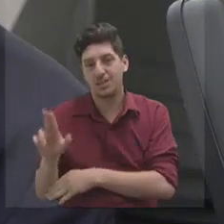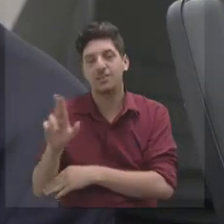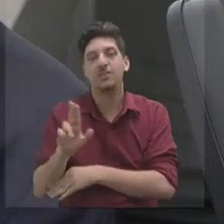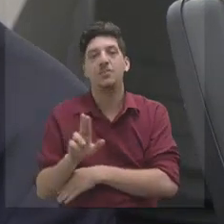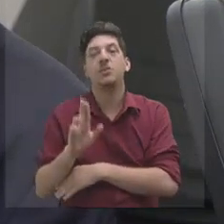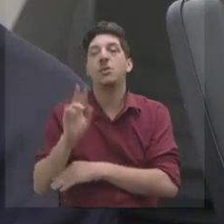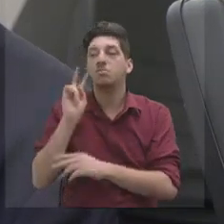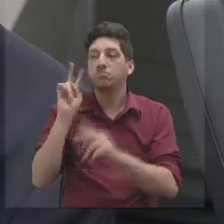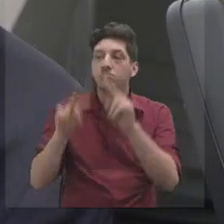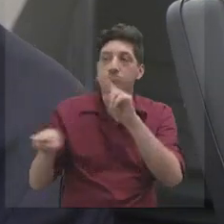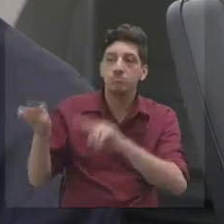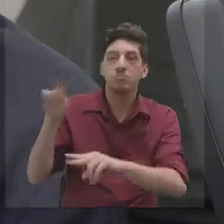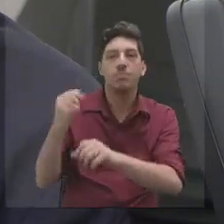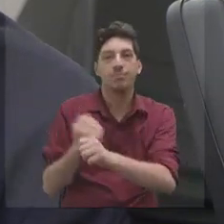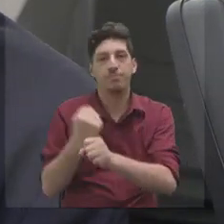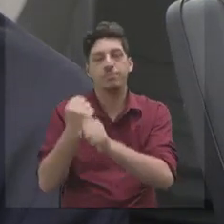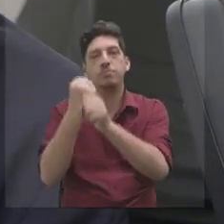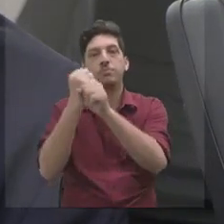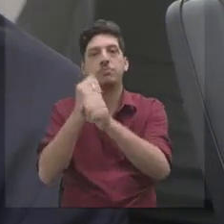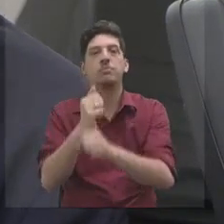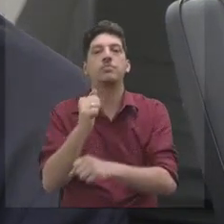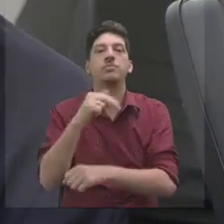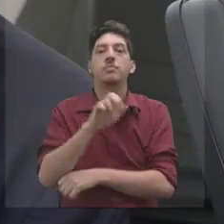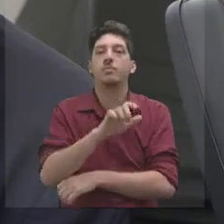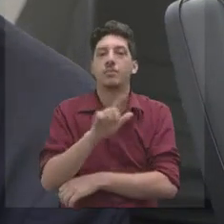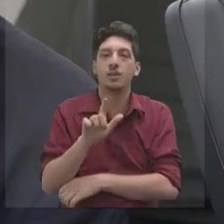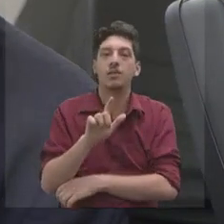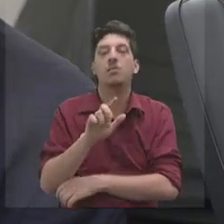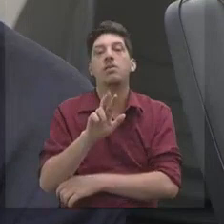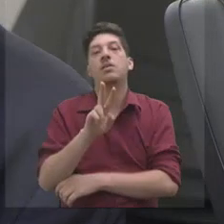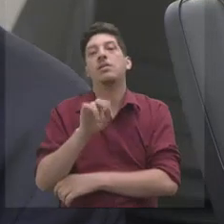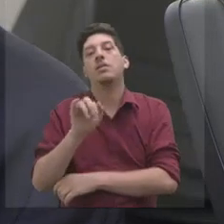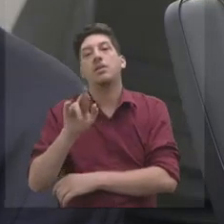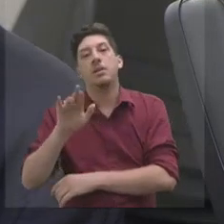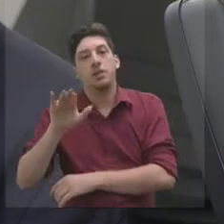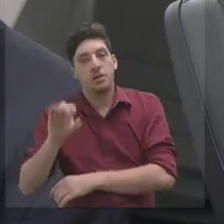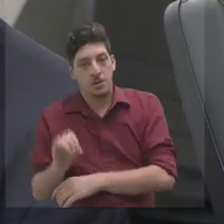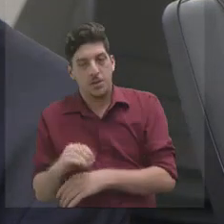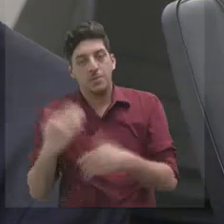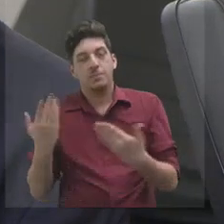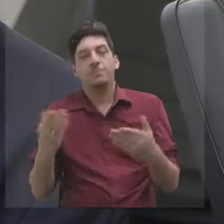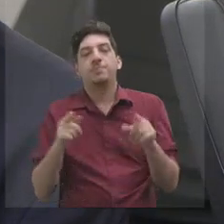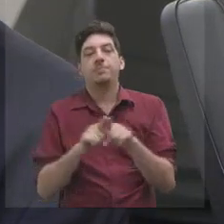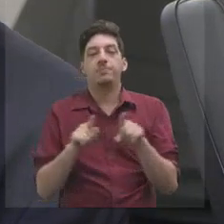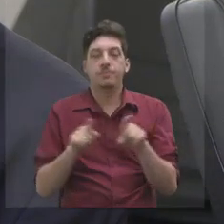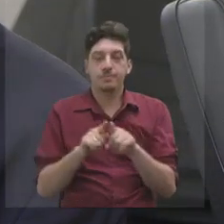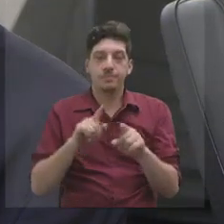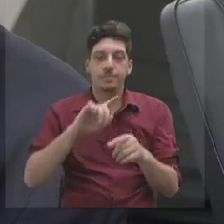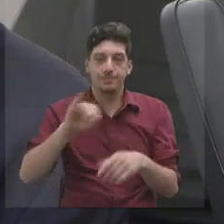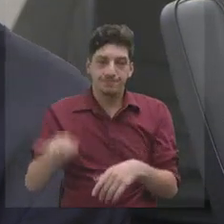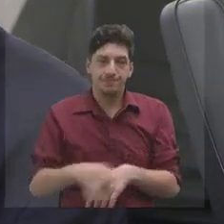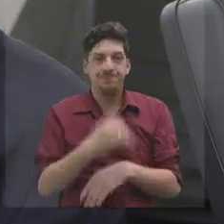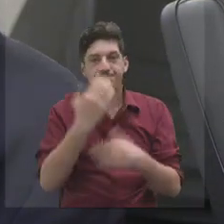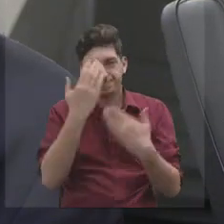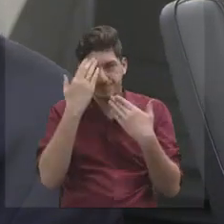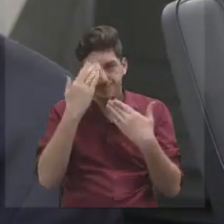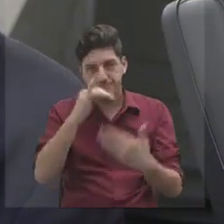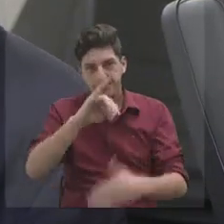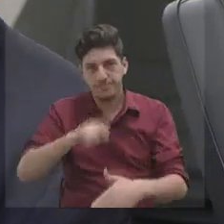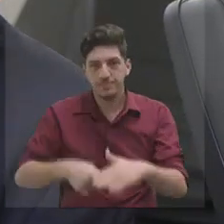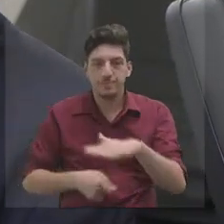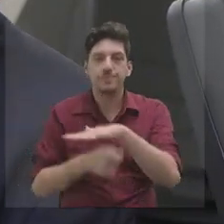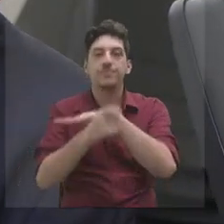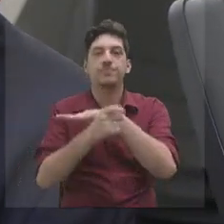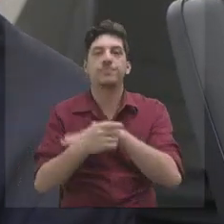as obras no anel viário e eu quero aqui aproveitar para a primeira agradecer esse investimentos todos